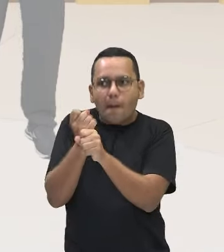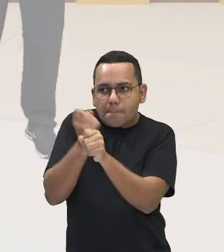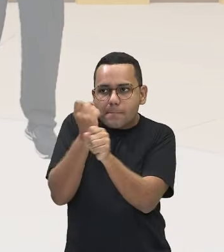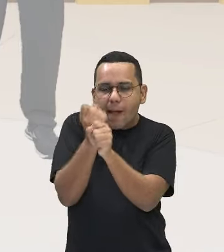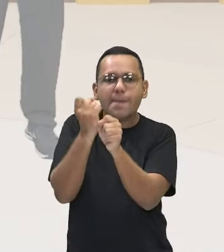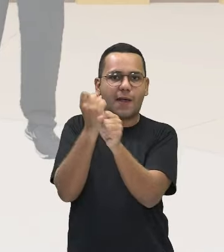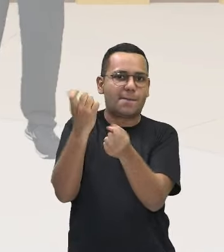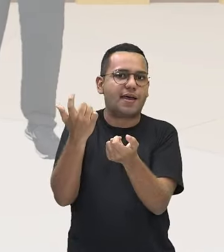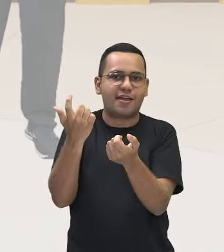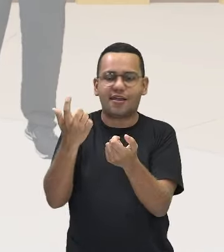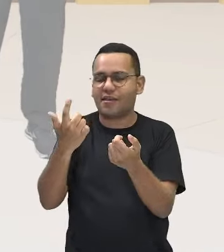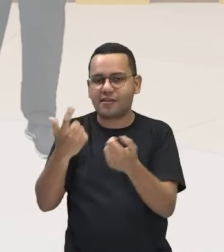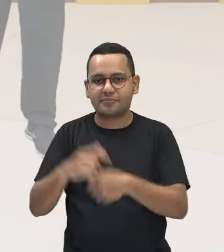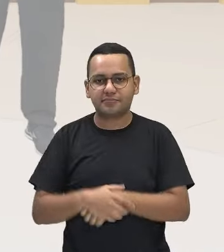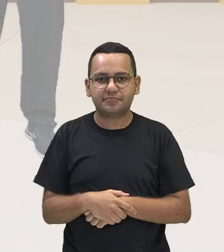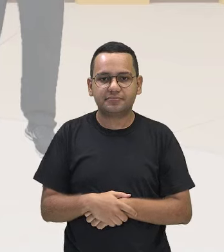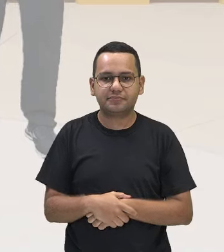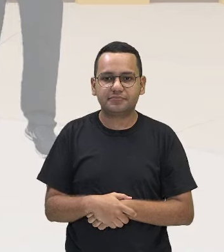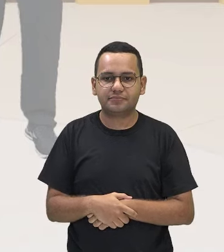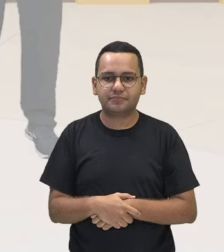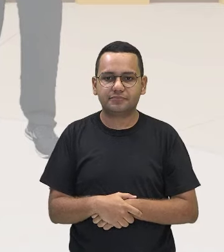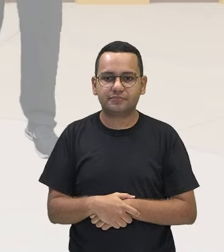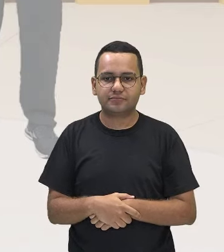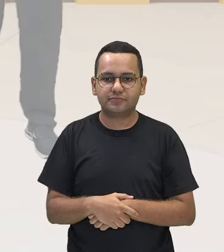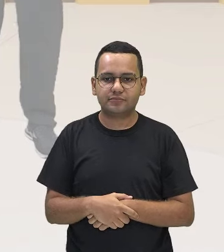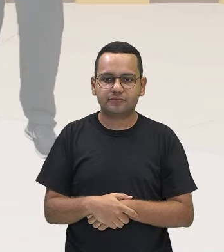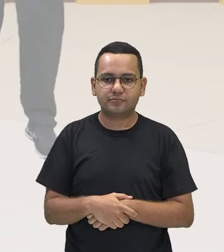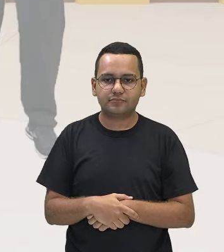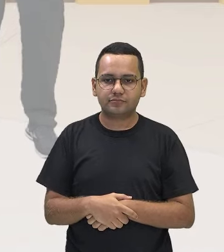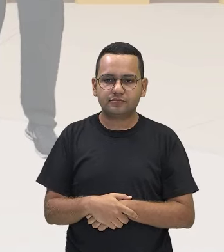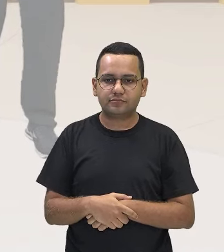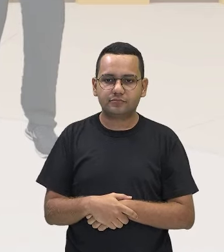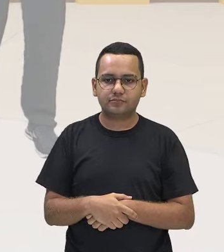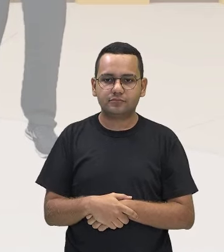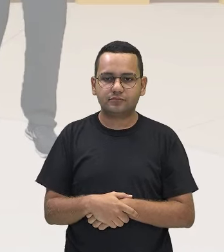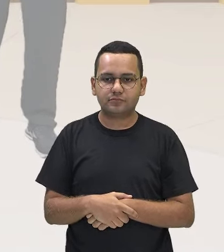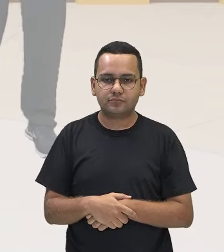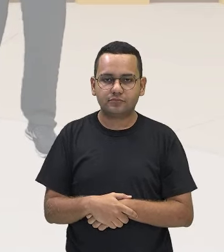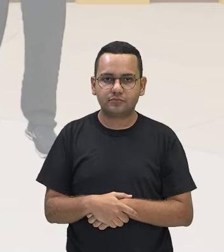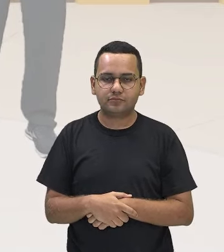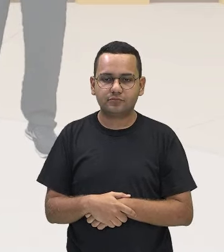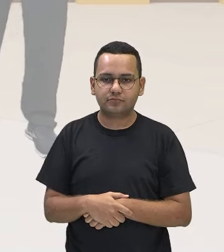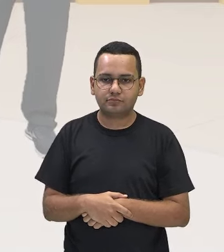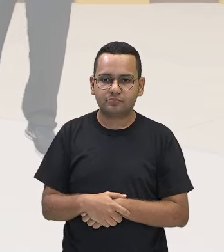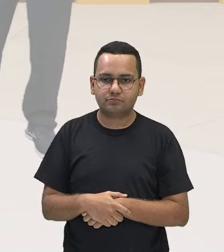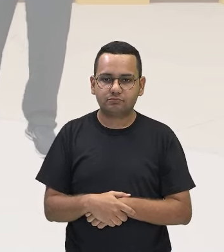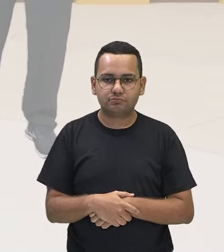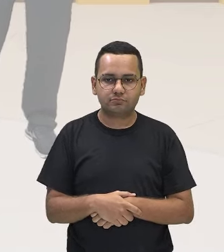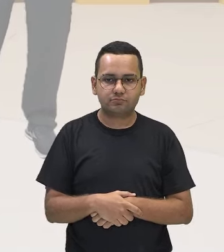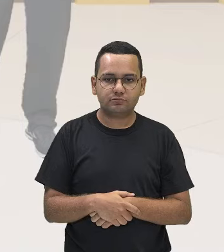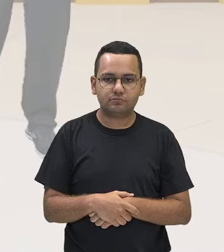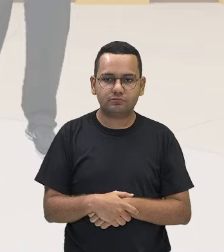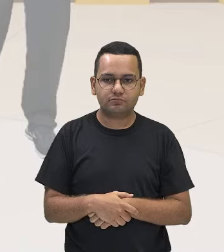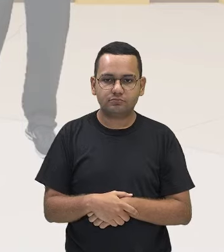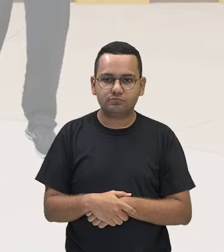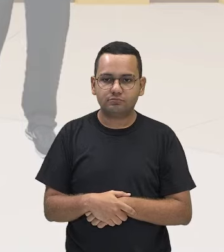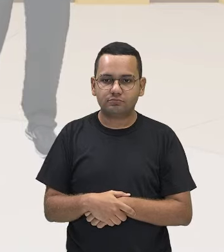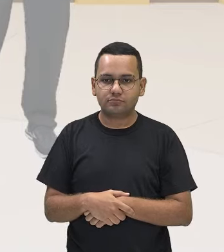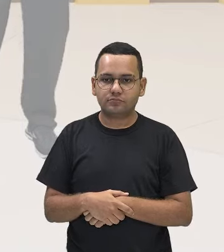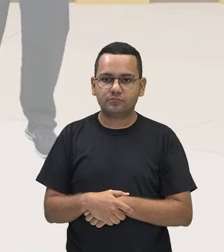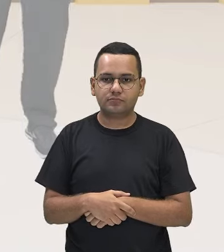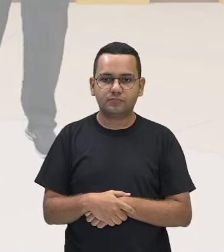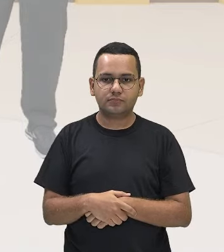né, como já foi falado aí, né, de algumas comunidades, algumas cidades, que tem. Então, assim, vai ajudar a preservar